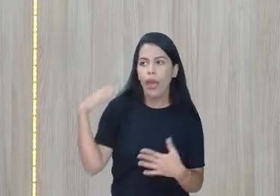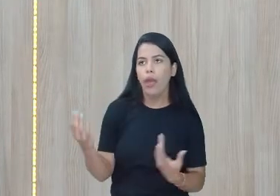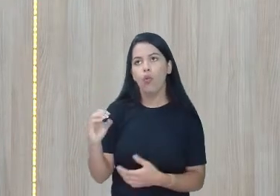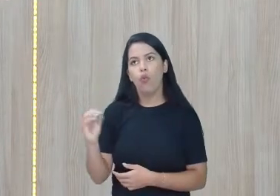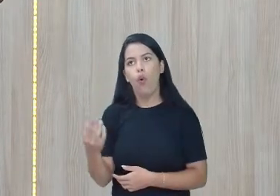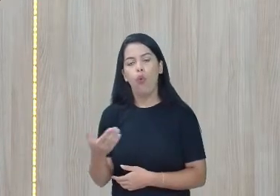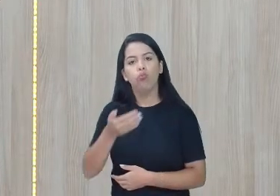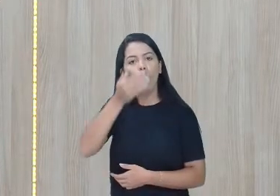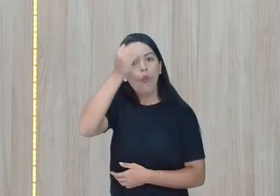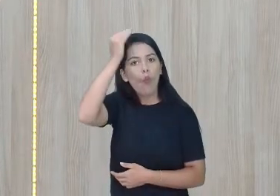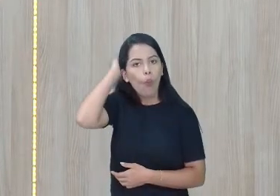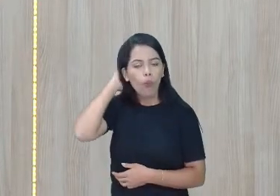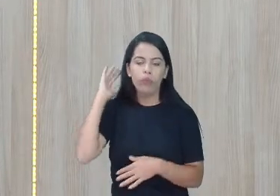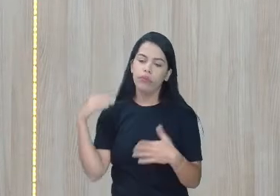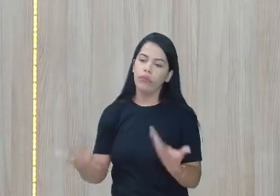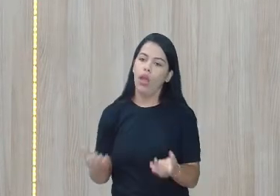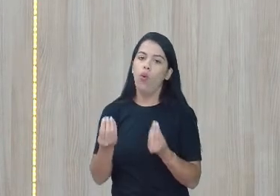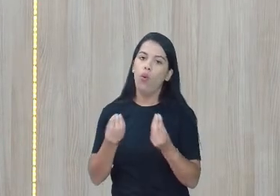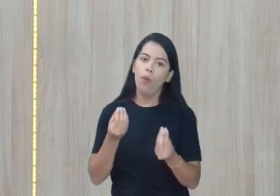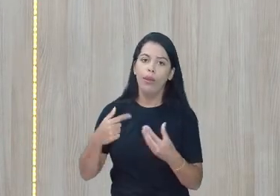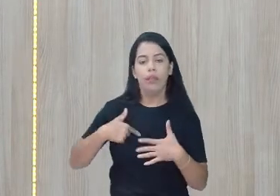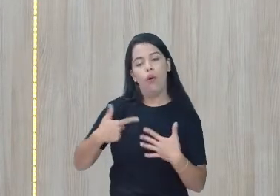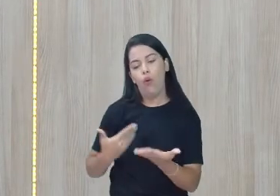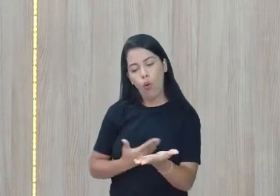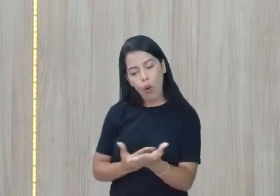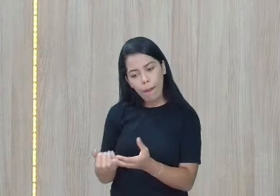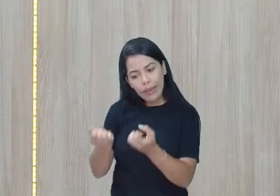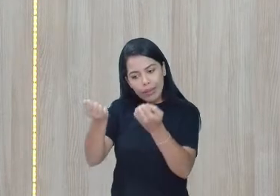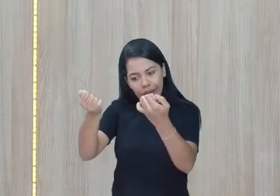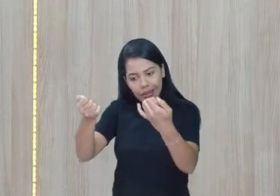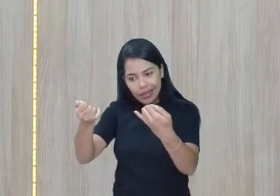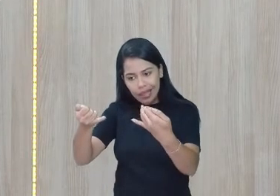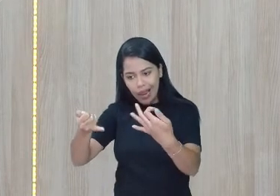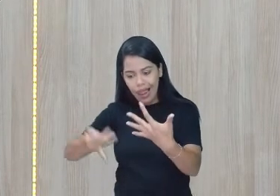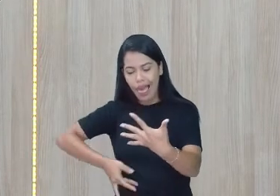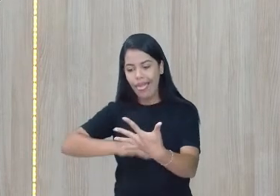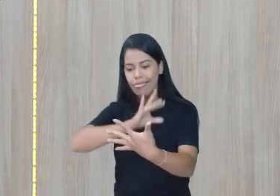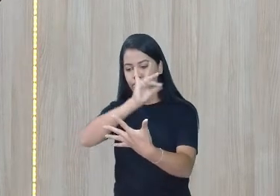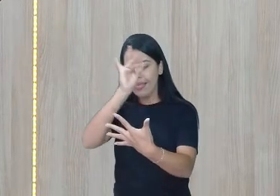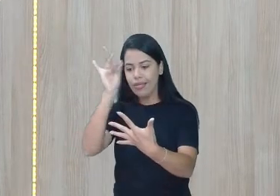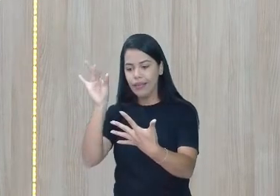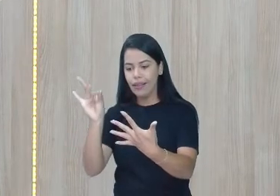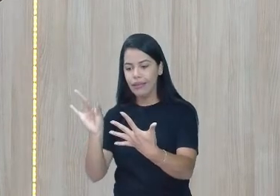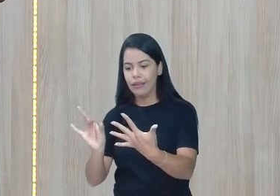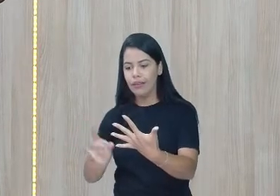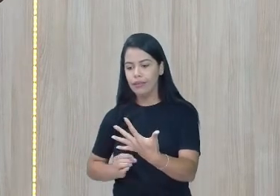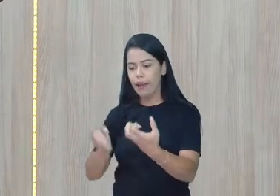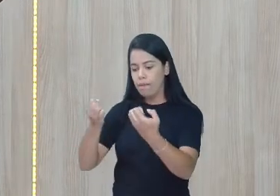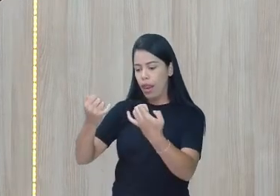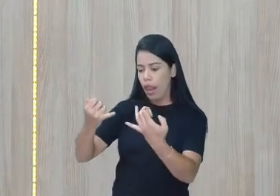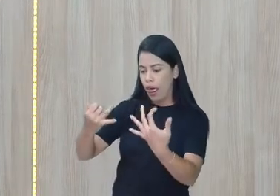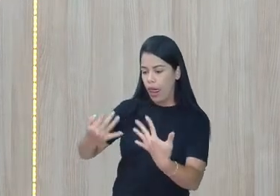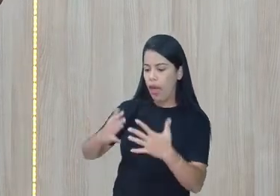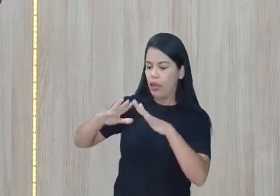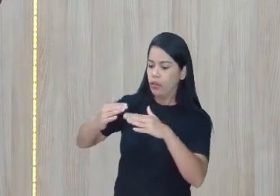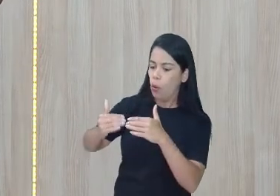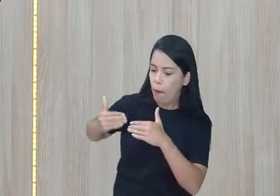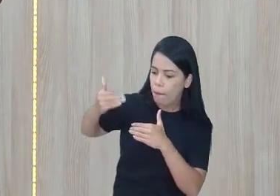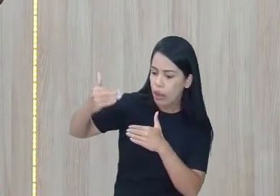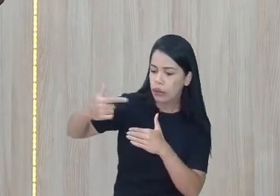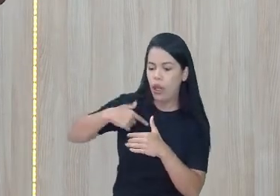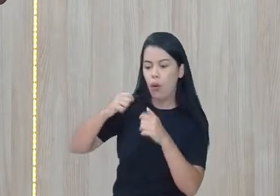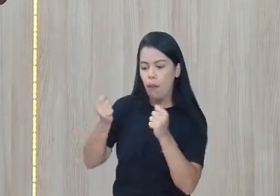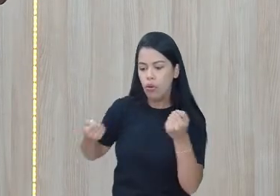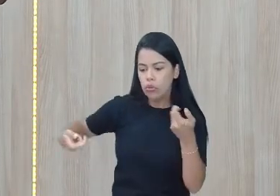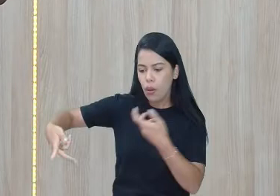uma descrição do objeto especificamente, nesse caso o ônibus, e a partir disso eu posso mesclar também